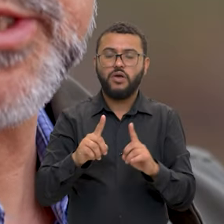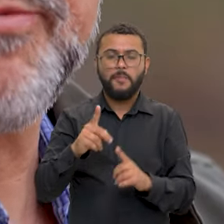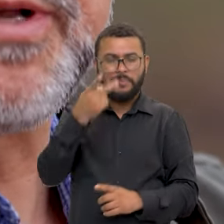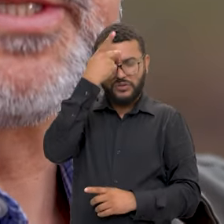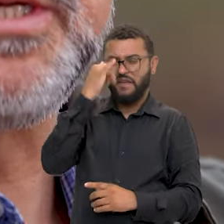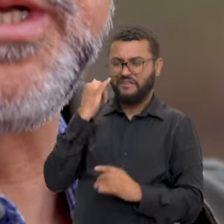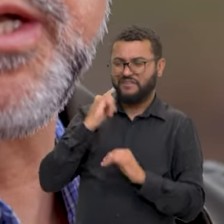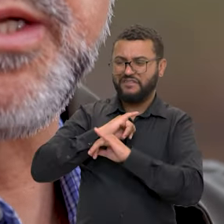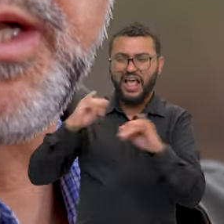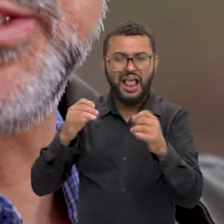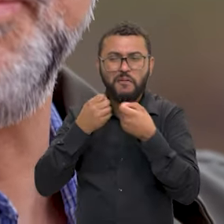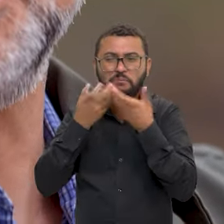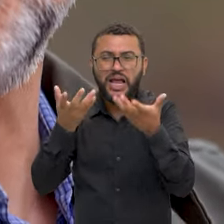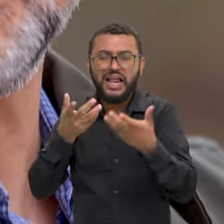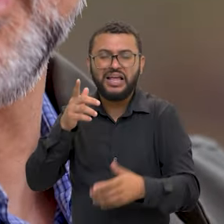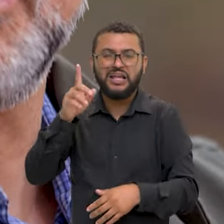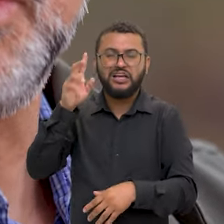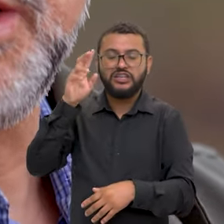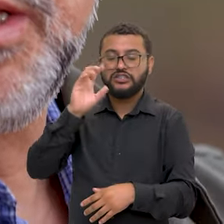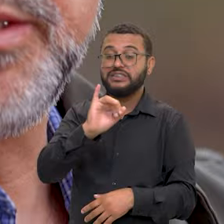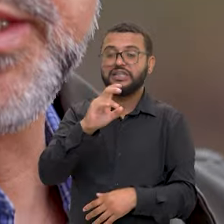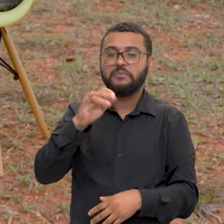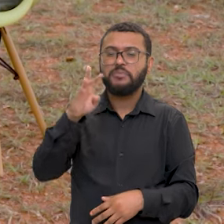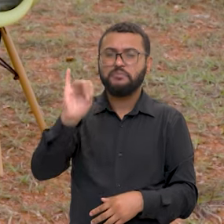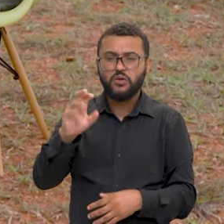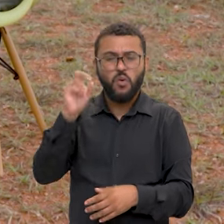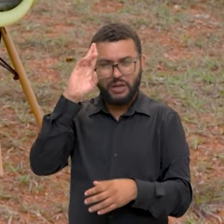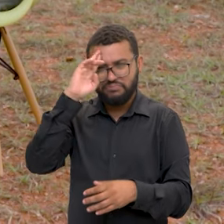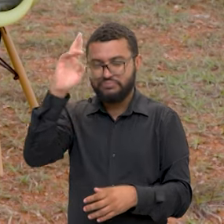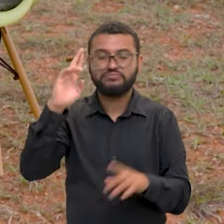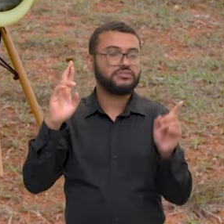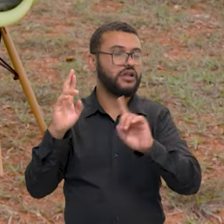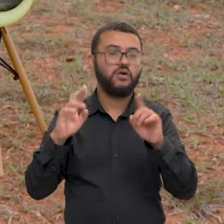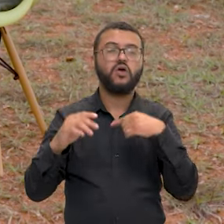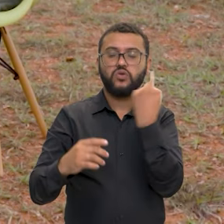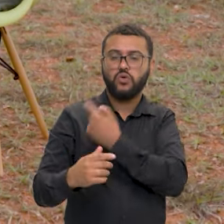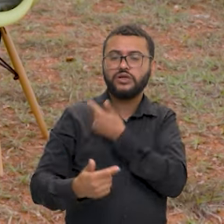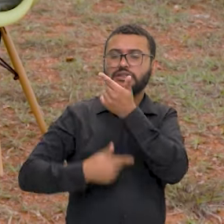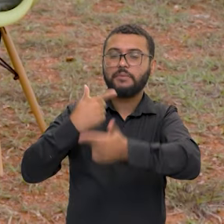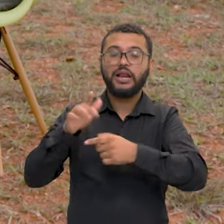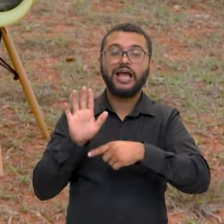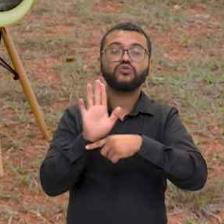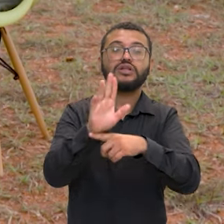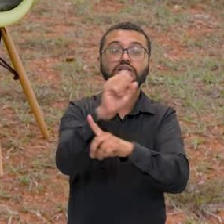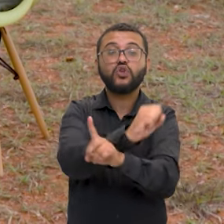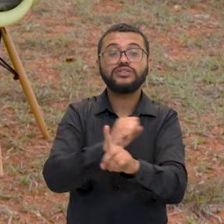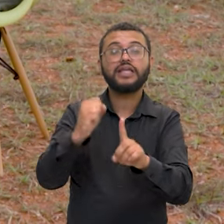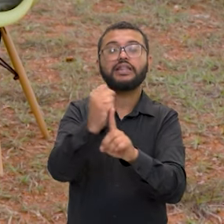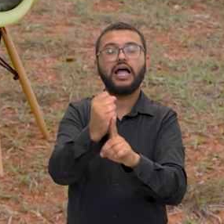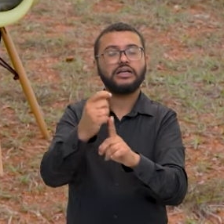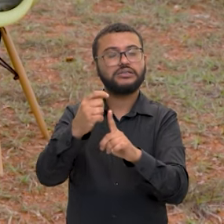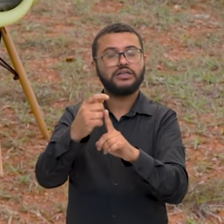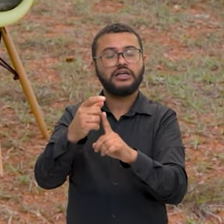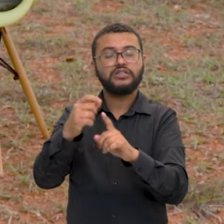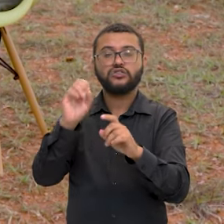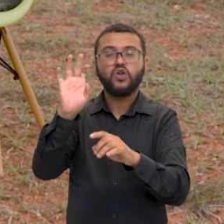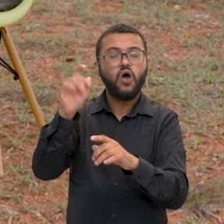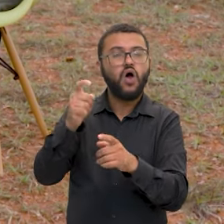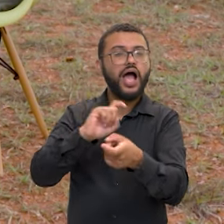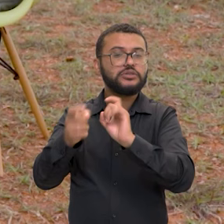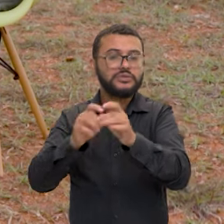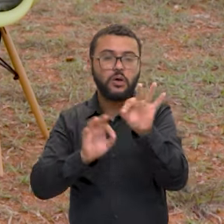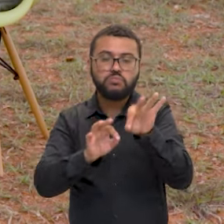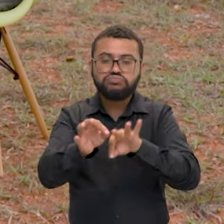sociedade que é fazer a administração dessas áreas. Quem é o dono é exatamente o povo brasileiro. Mas é uma